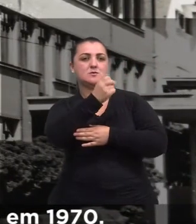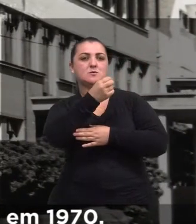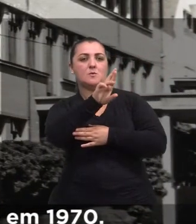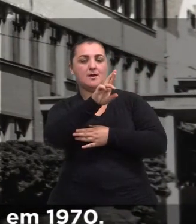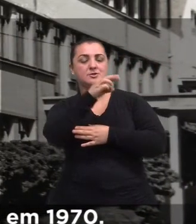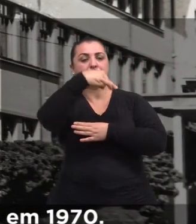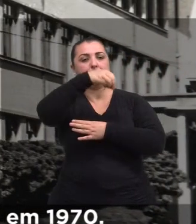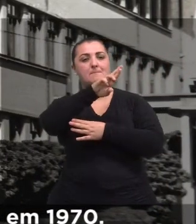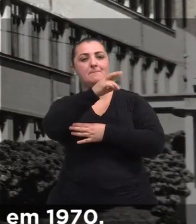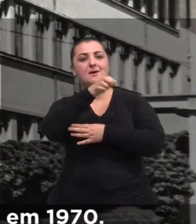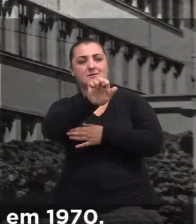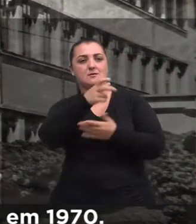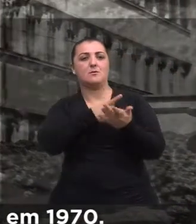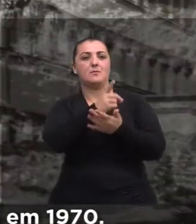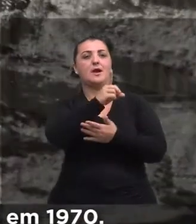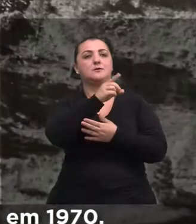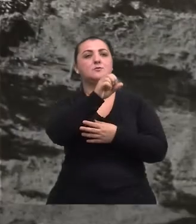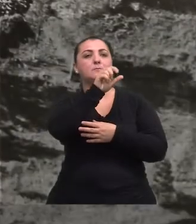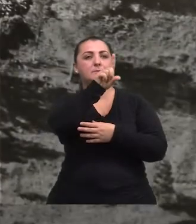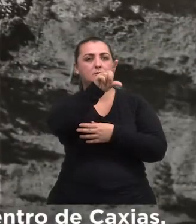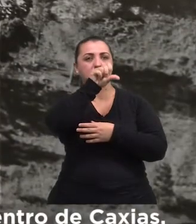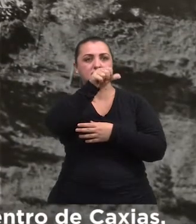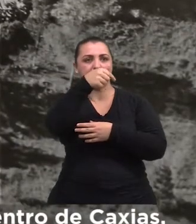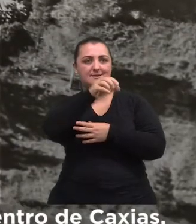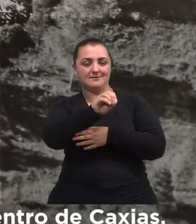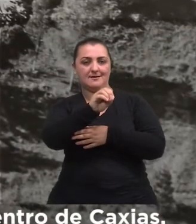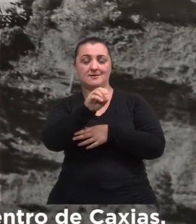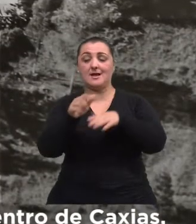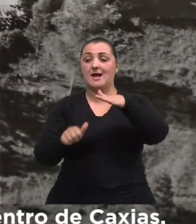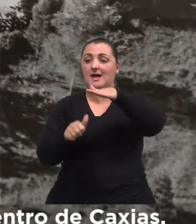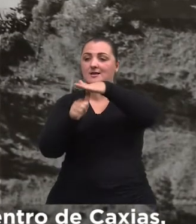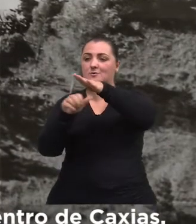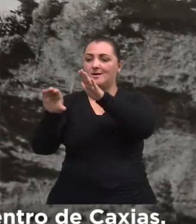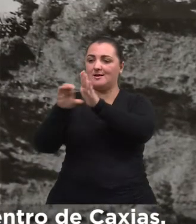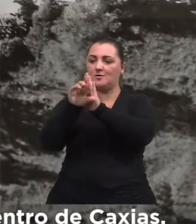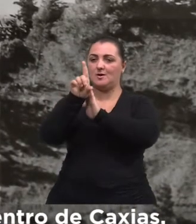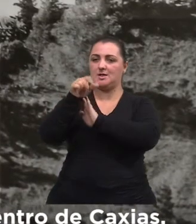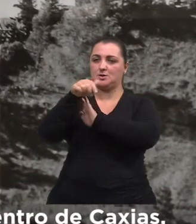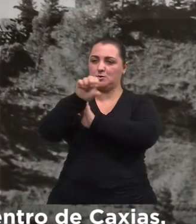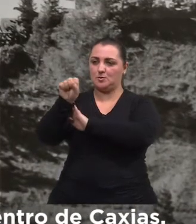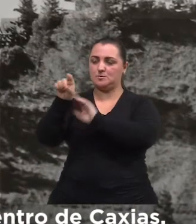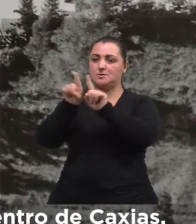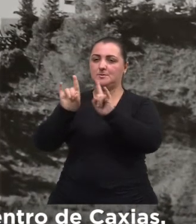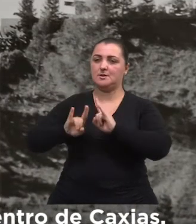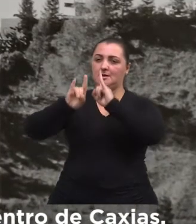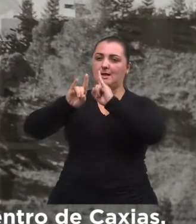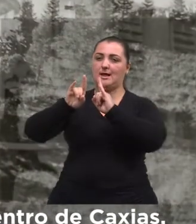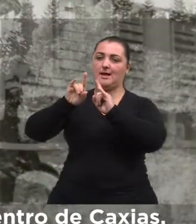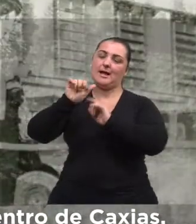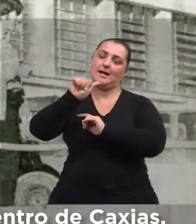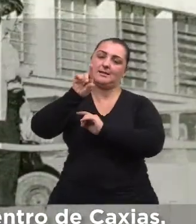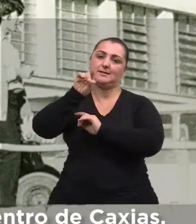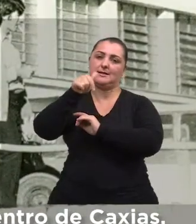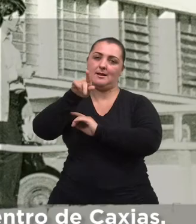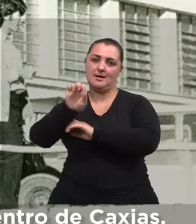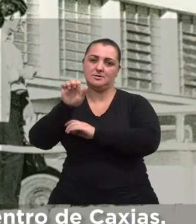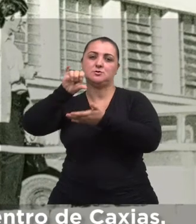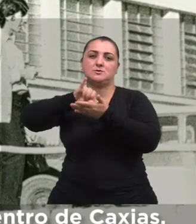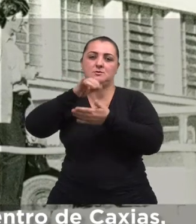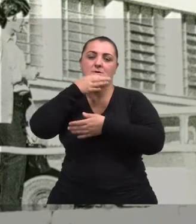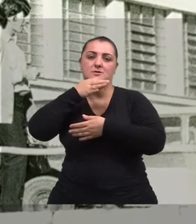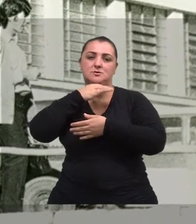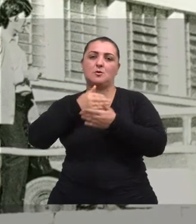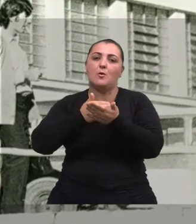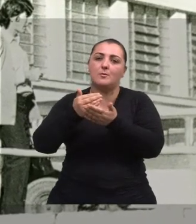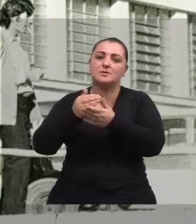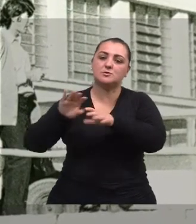Marie, adquirido em 1970. Já a reitoria, que esteve na Católica Domus e no edifício Adelaide, no centro de